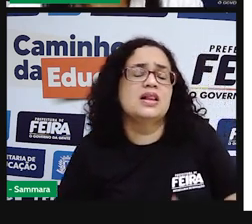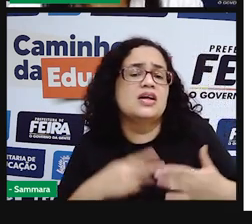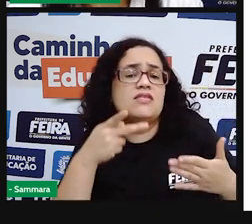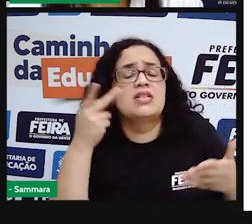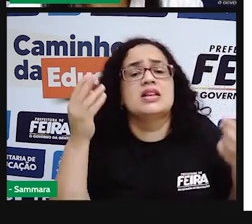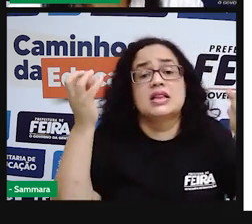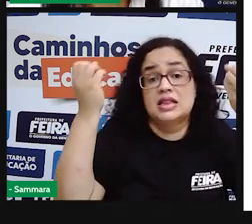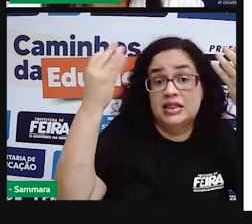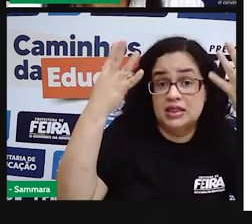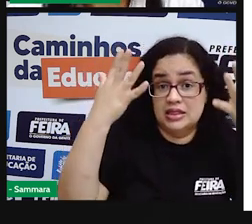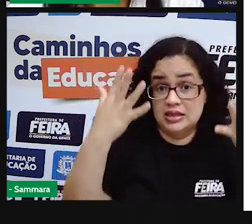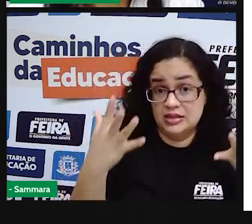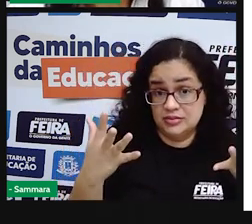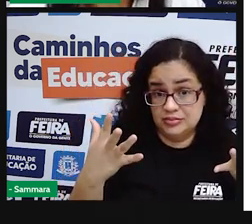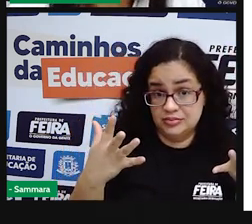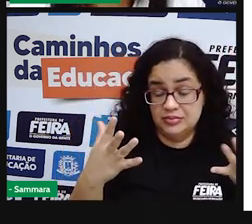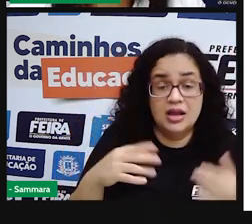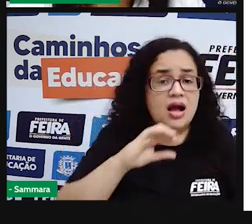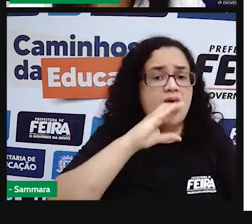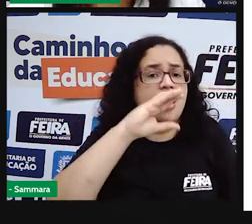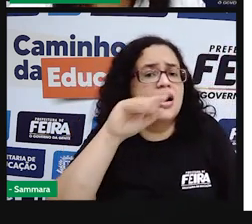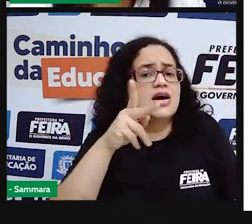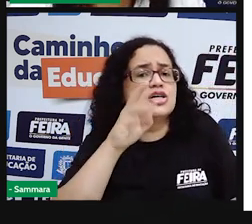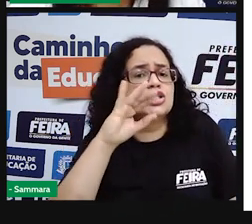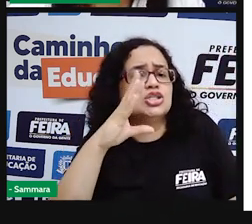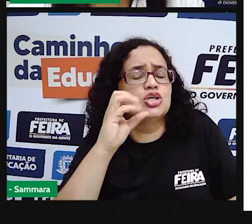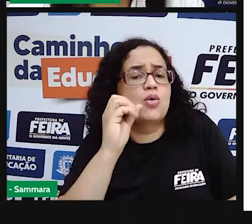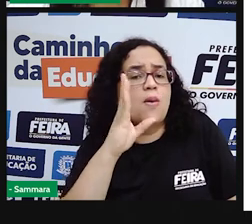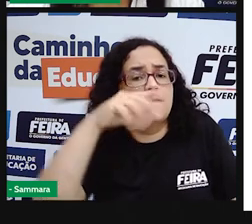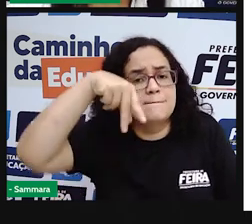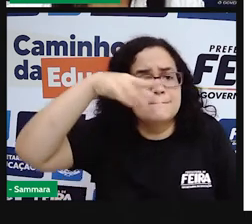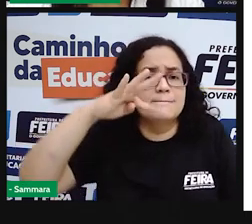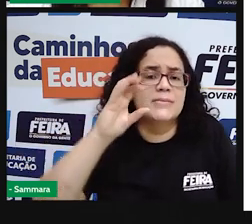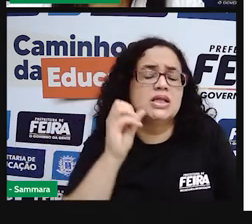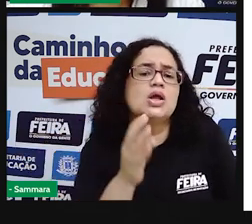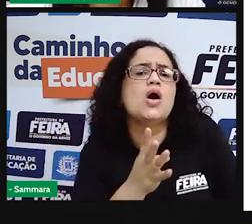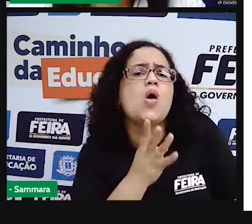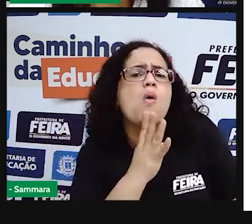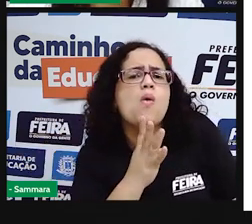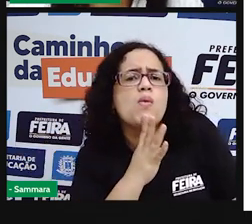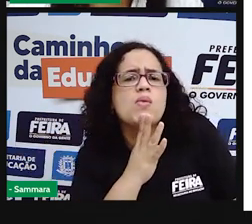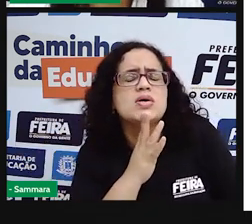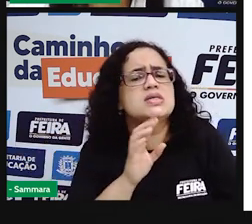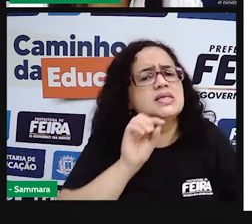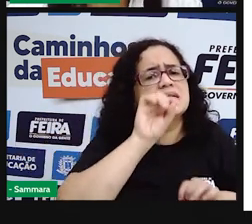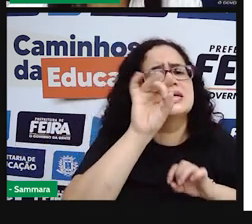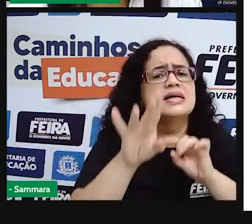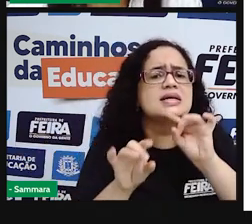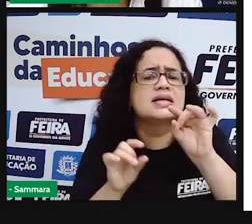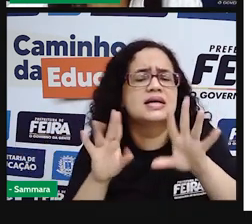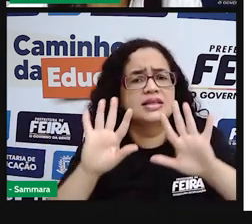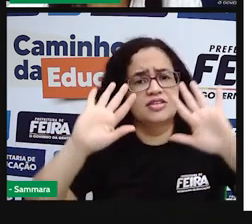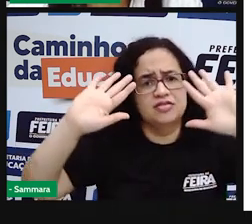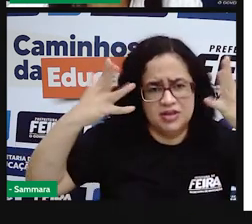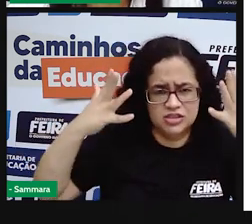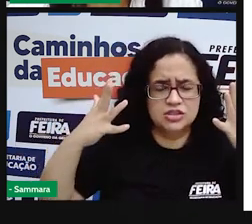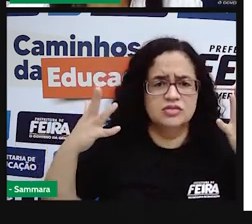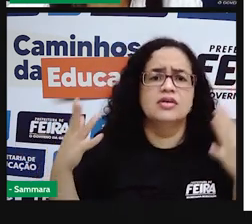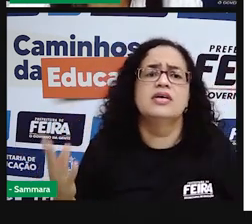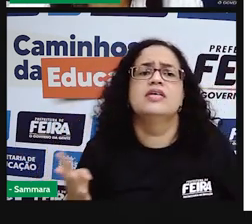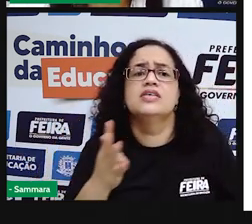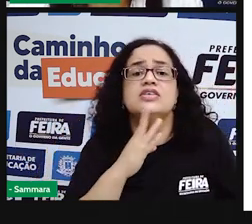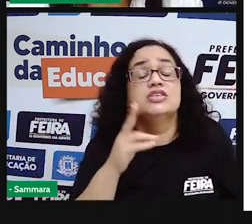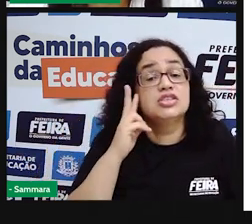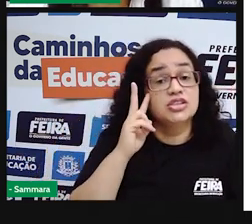olha o Chico Bento: que tal conhecer um pouco melhor cada festa? Então vamos lá? A gente viu aí que